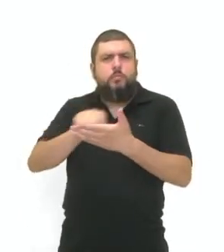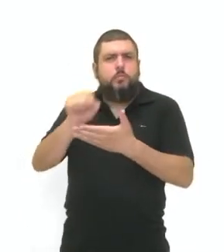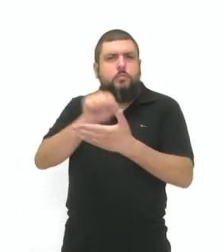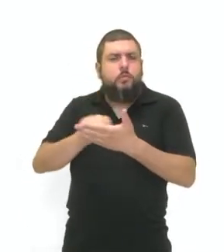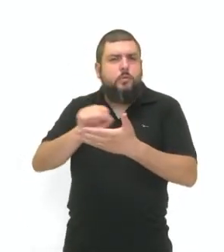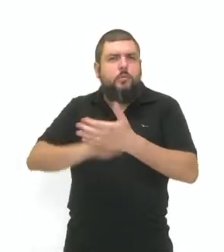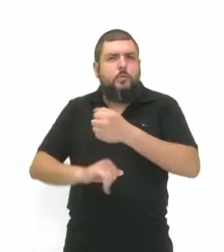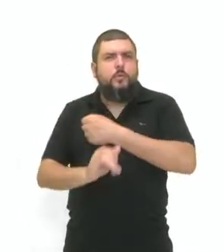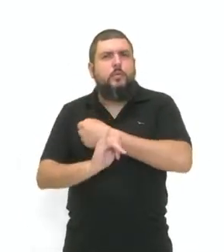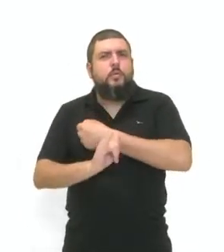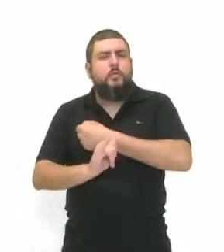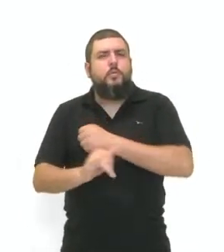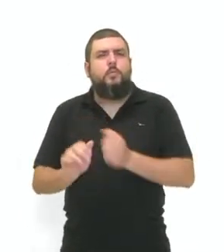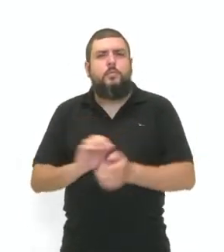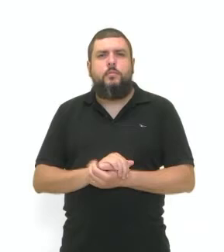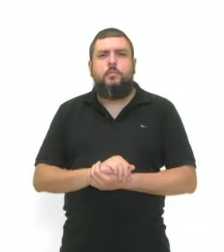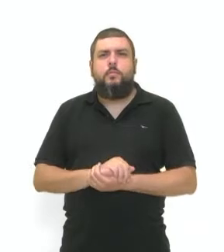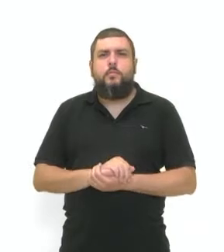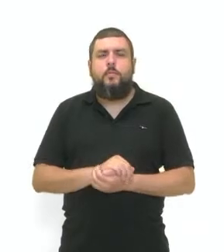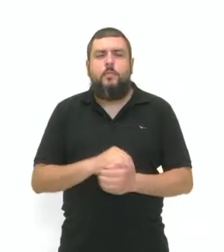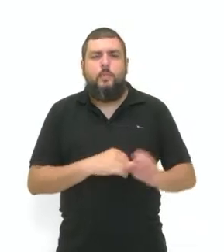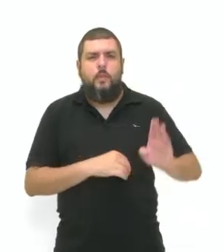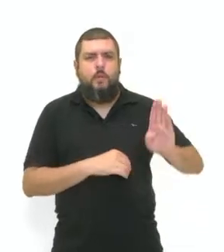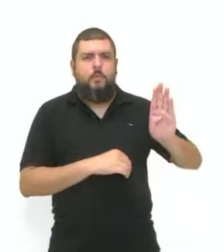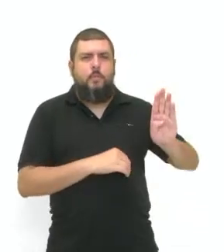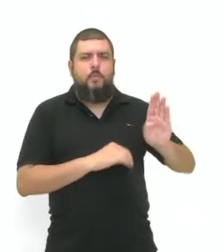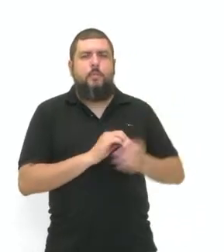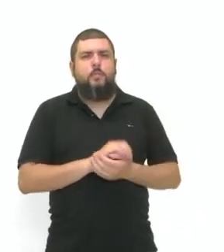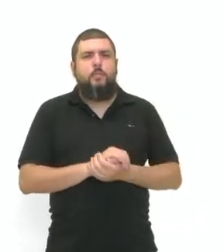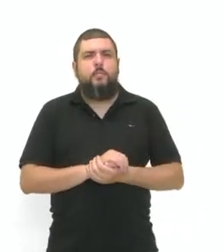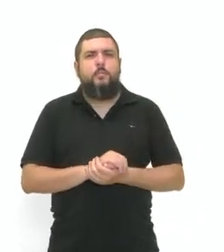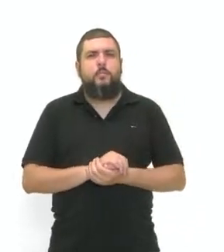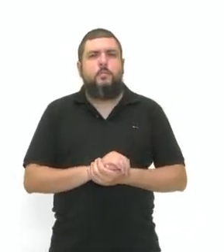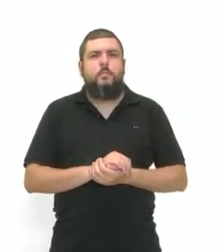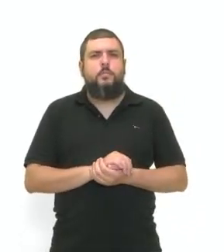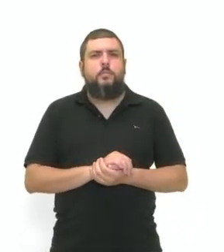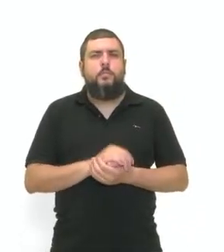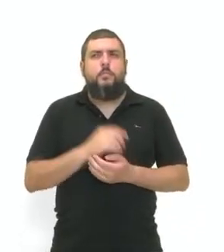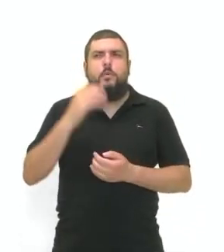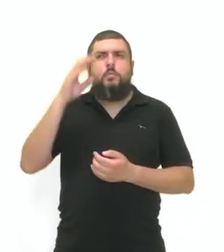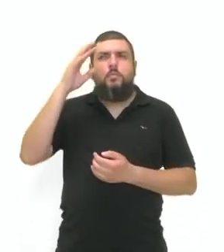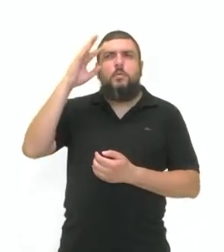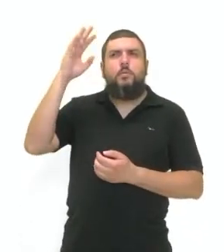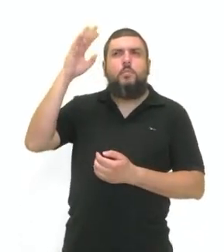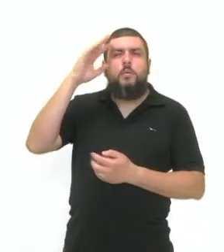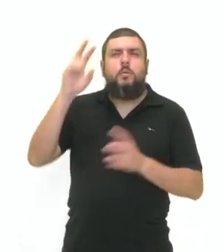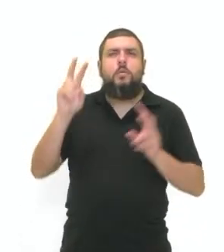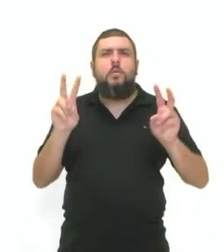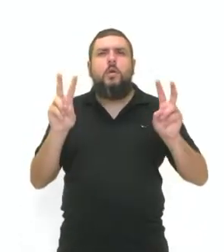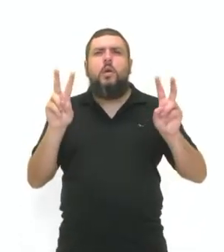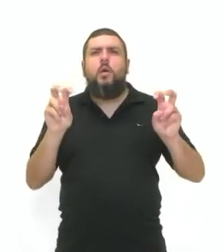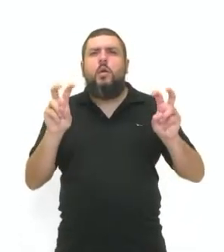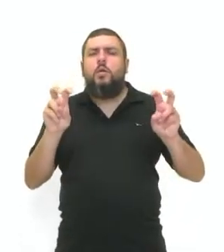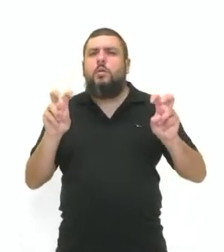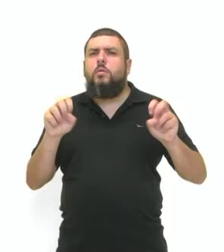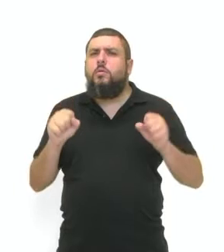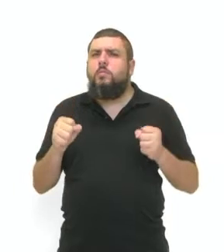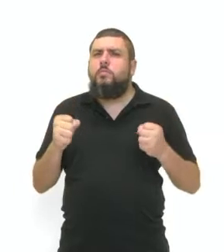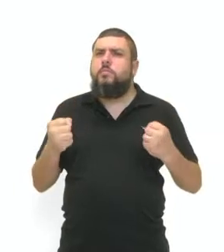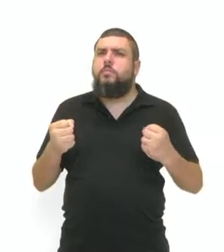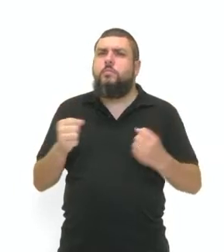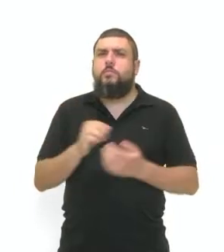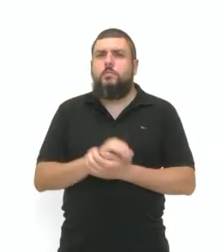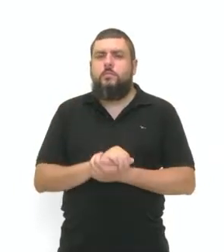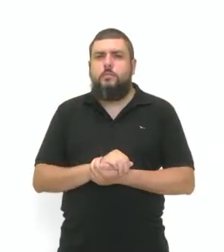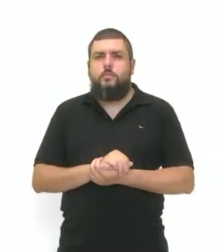crônica, né? E na letra B, qual é a ideia sobre o assunto que o cronista defende em sua crônica?